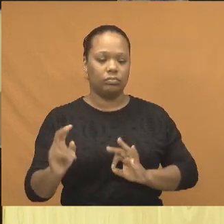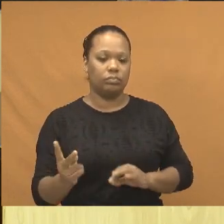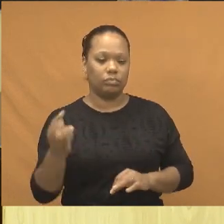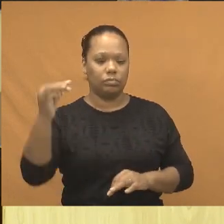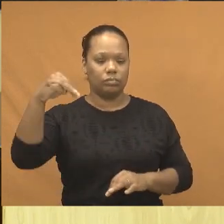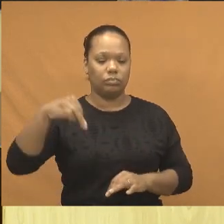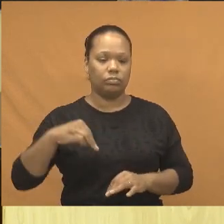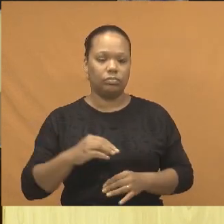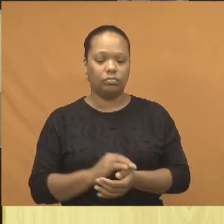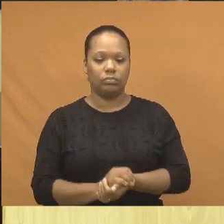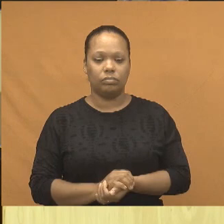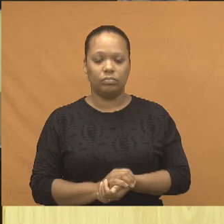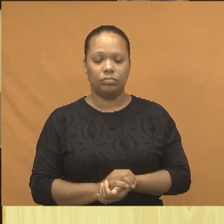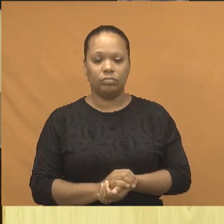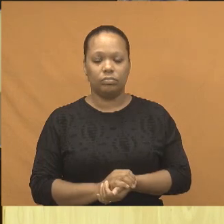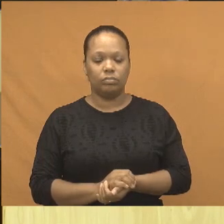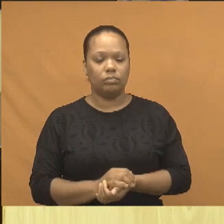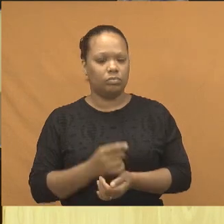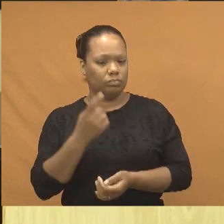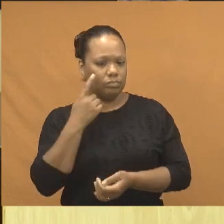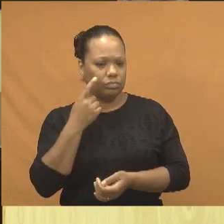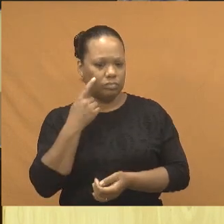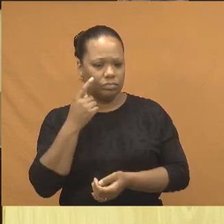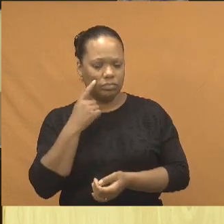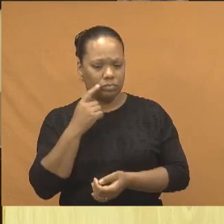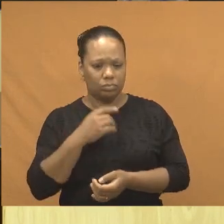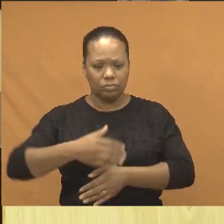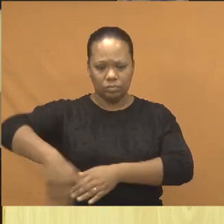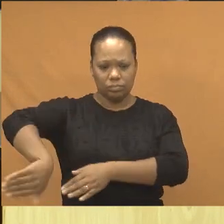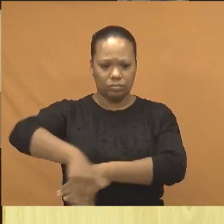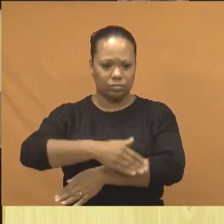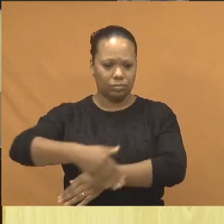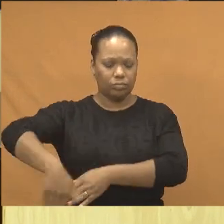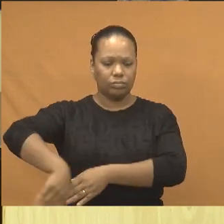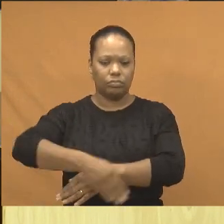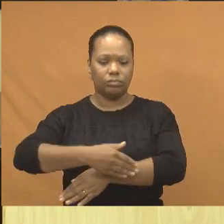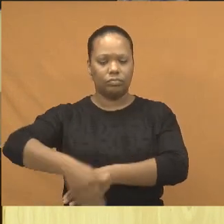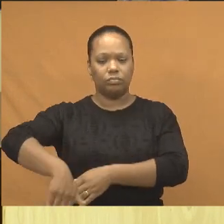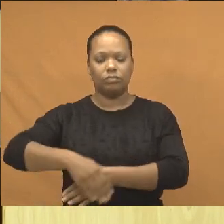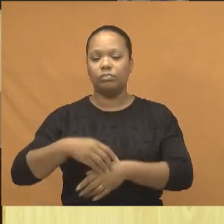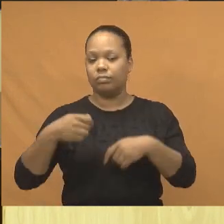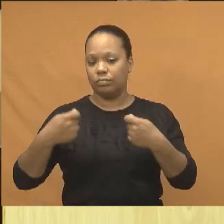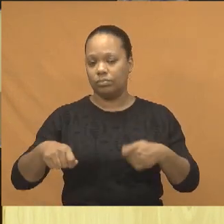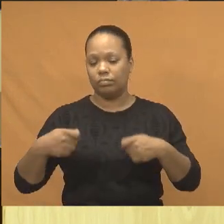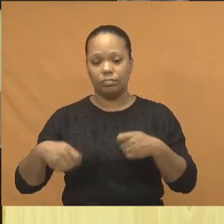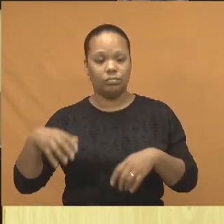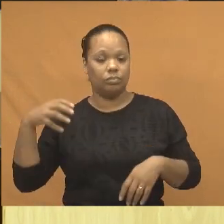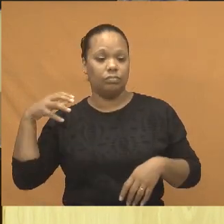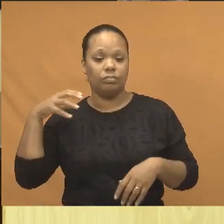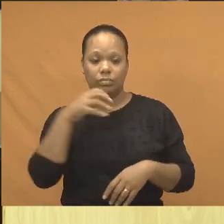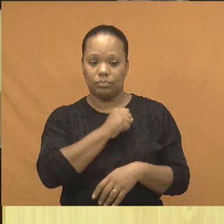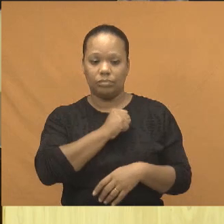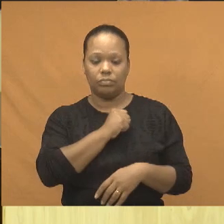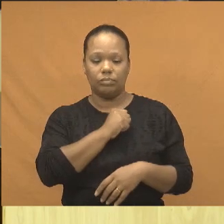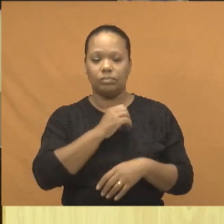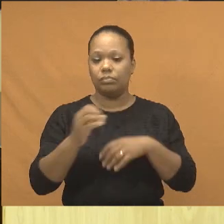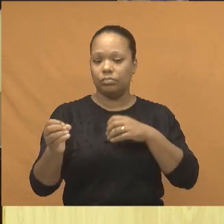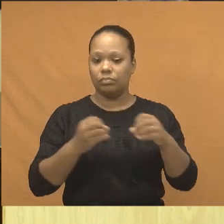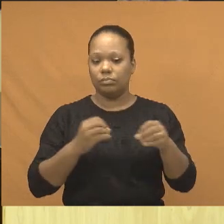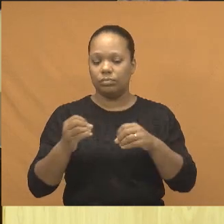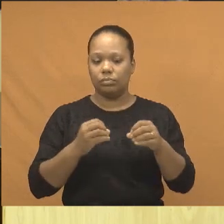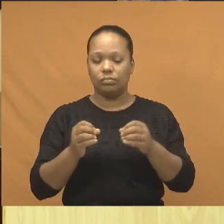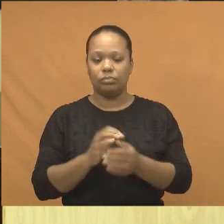custo, e considerando as condições em que se encontra a referida rodovia, que necessita urgentemente de obras